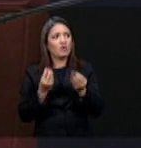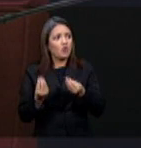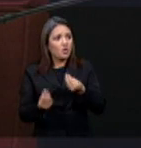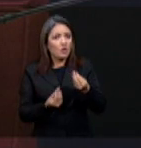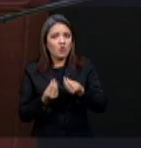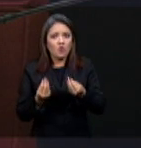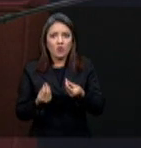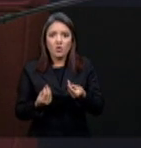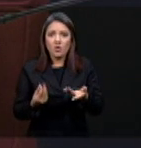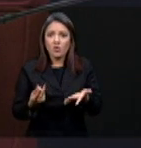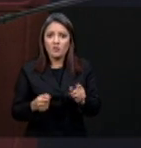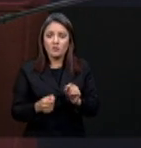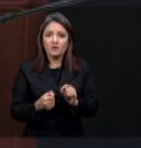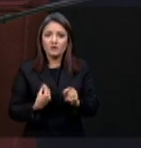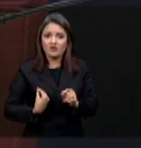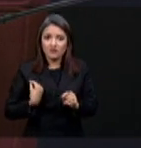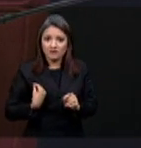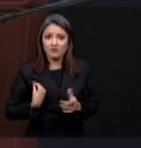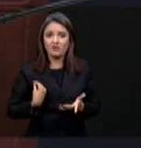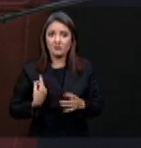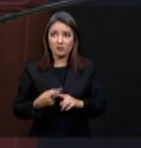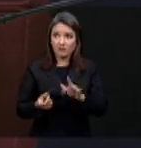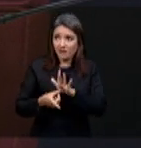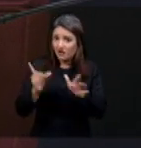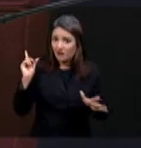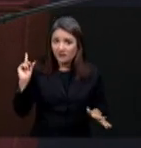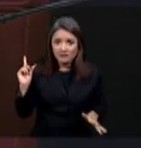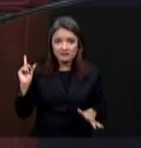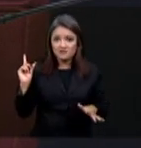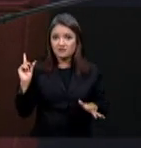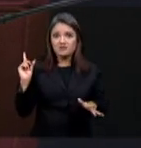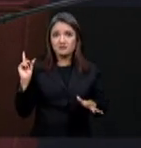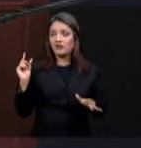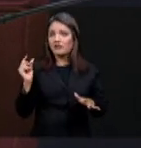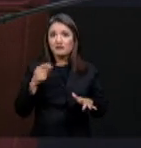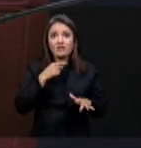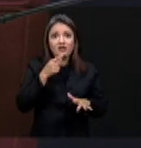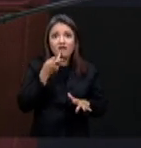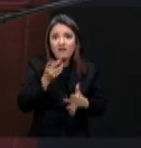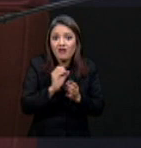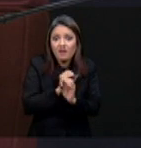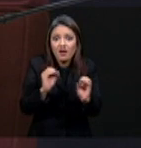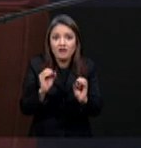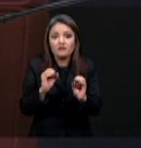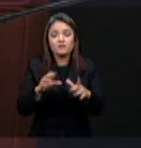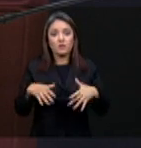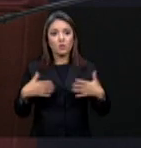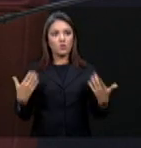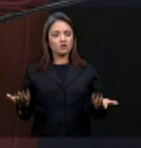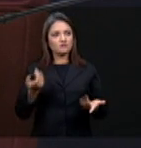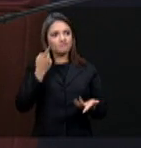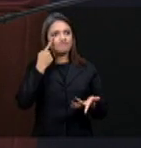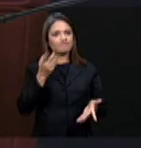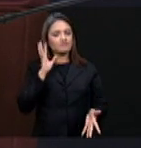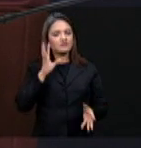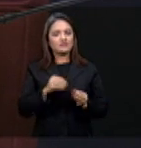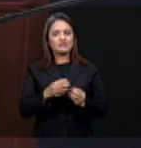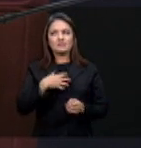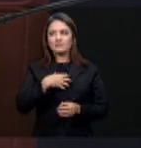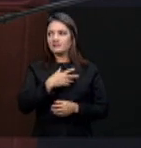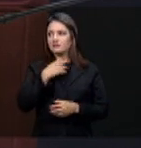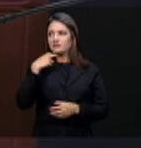realidade em que vivia eu quero uma realidade literalmente enterrada submersa e quando a gente tomou conta disso a gente ficou com